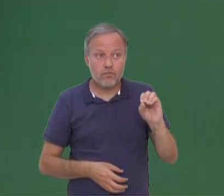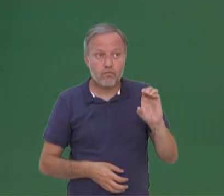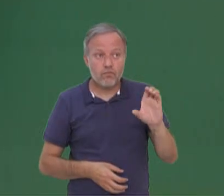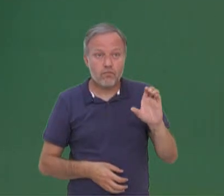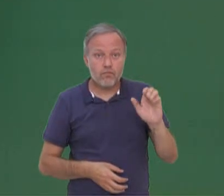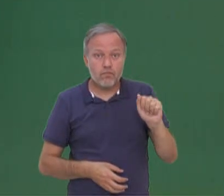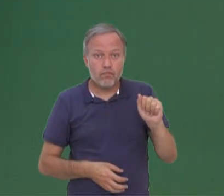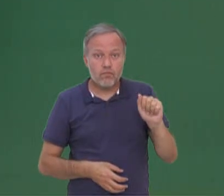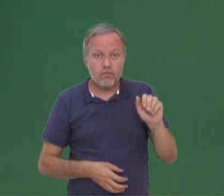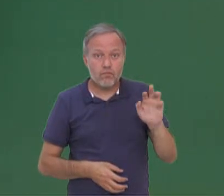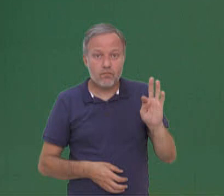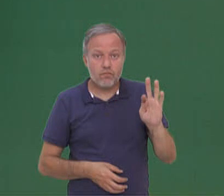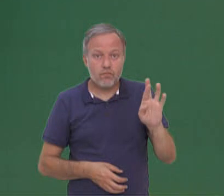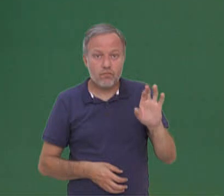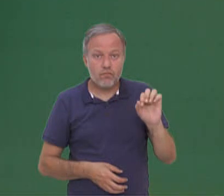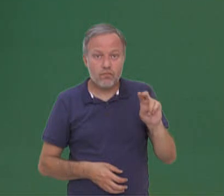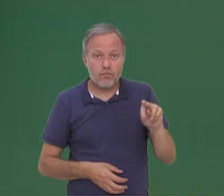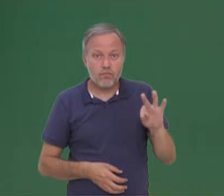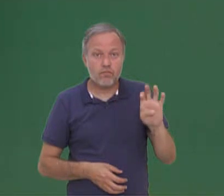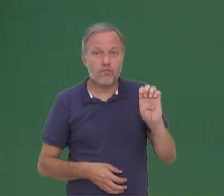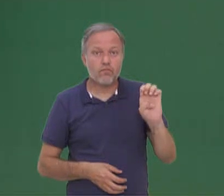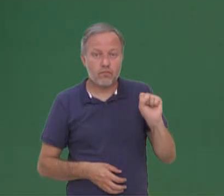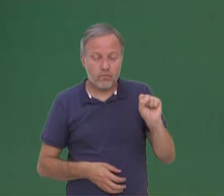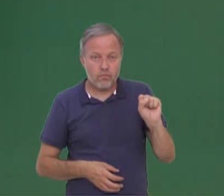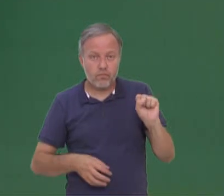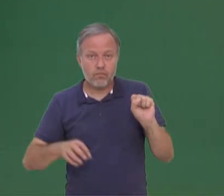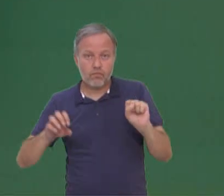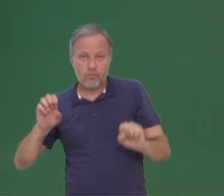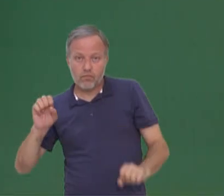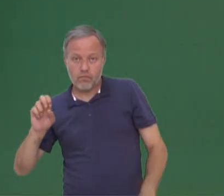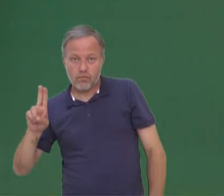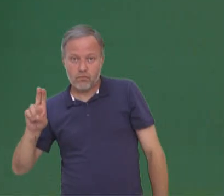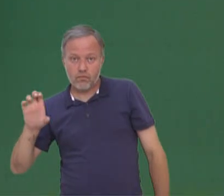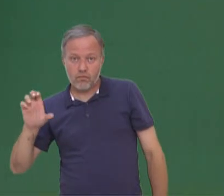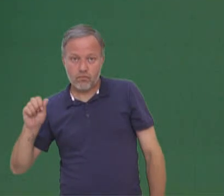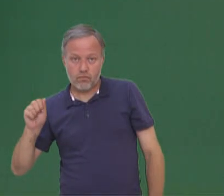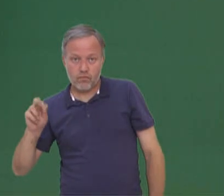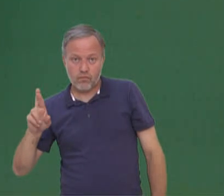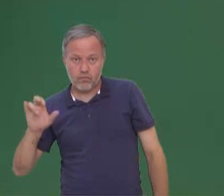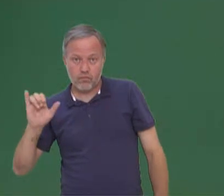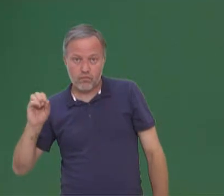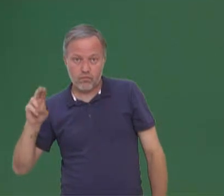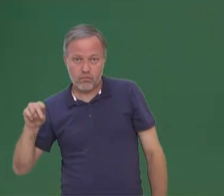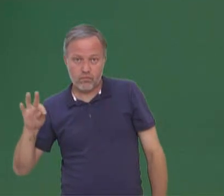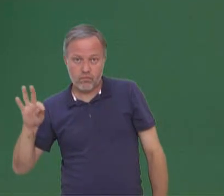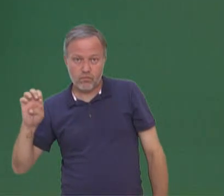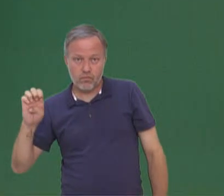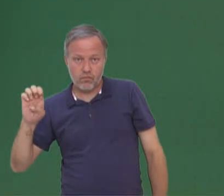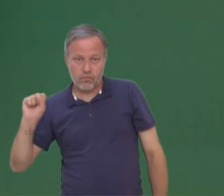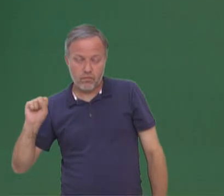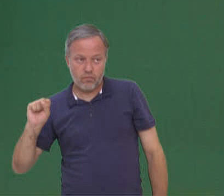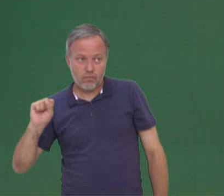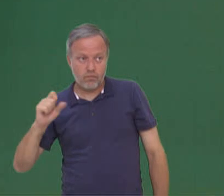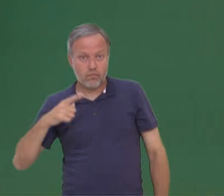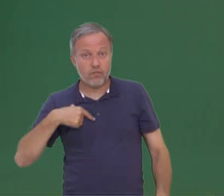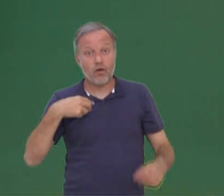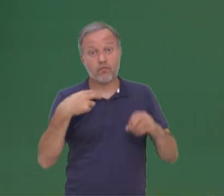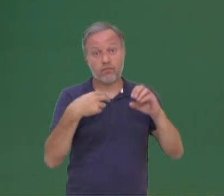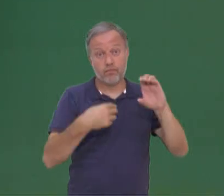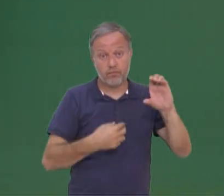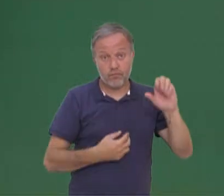e os eucariontes. O que significa a palavra? Carionte vem de carioteca. Cario,